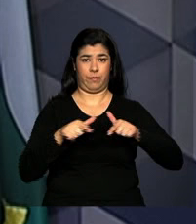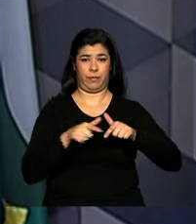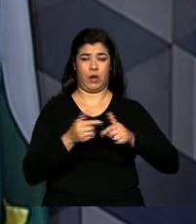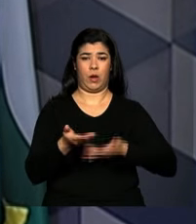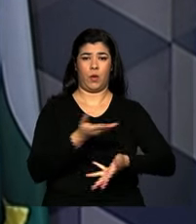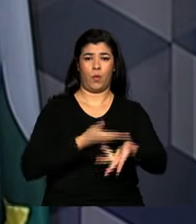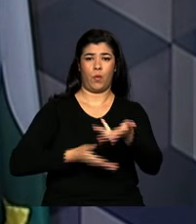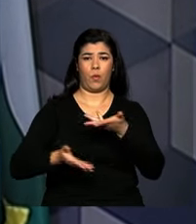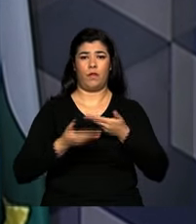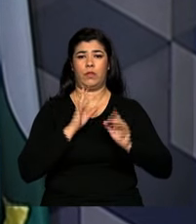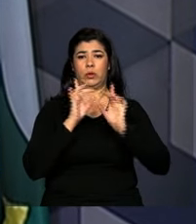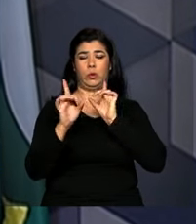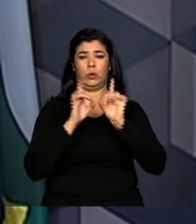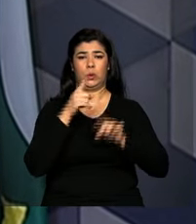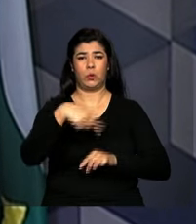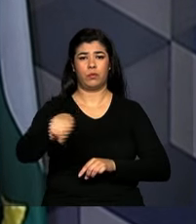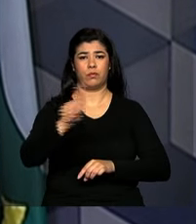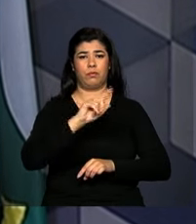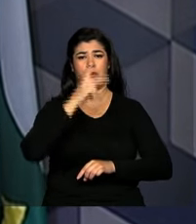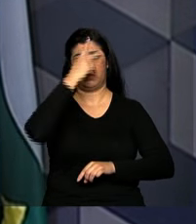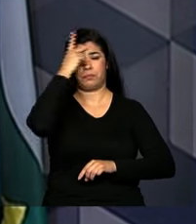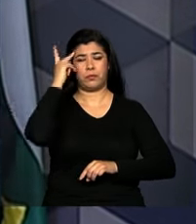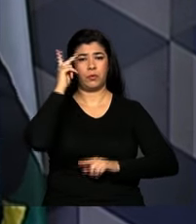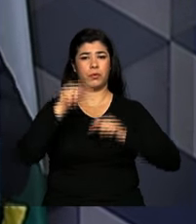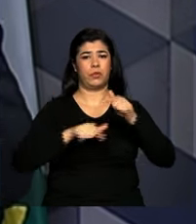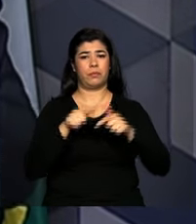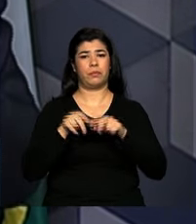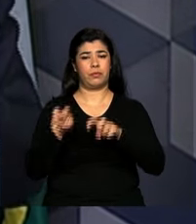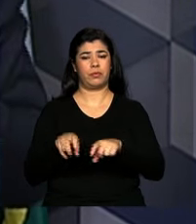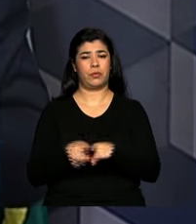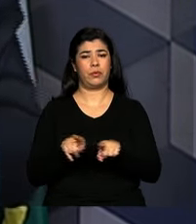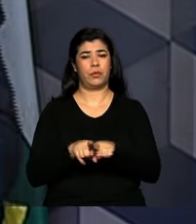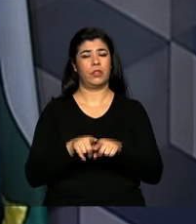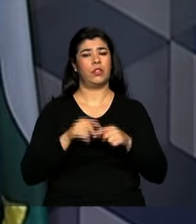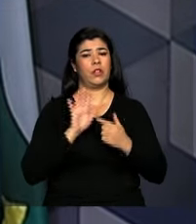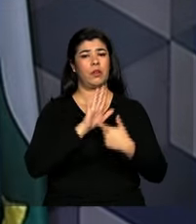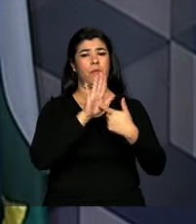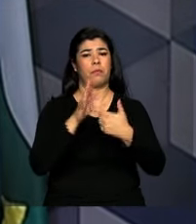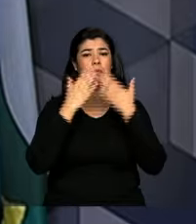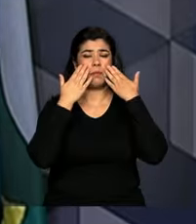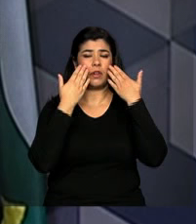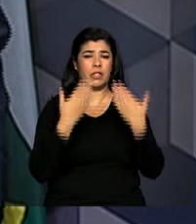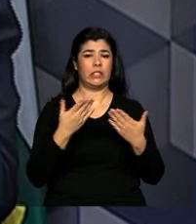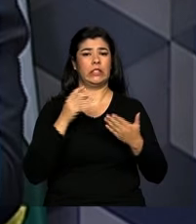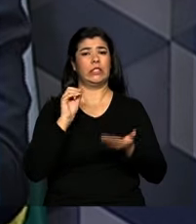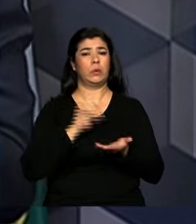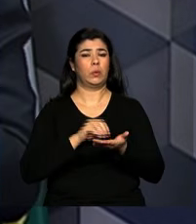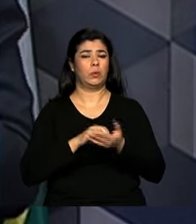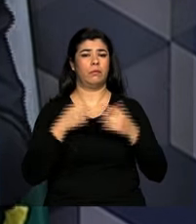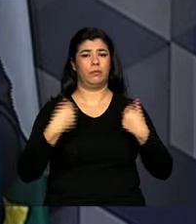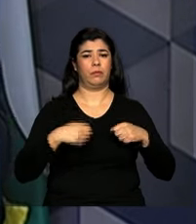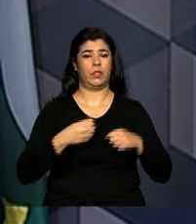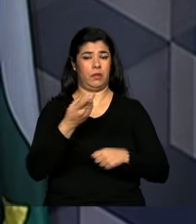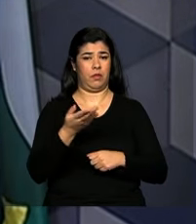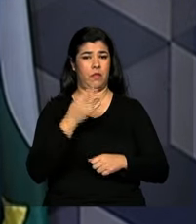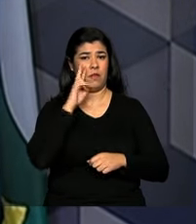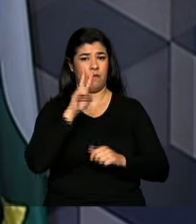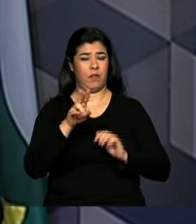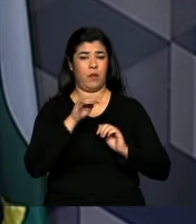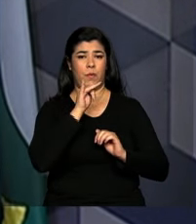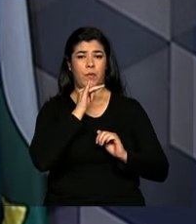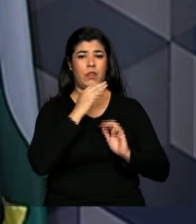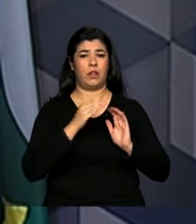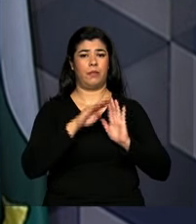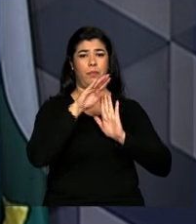as necessidades. E com elas nós criamos os programas, como, por exemplo, esse ABC, que nada mais é do que tomar